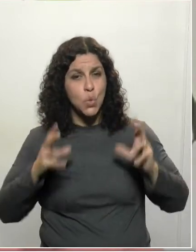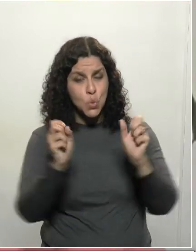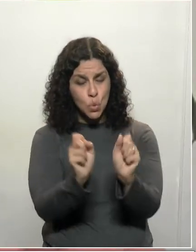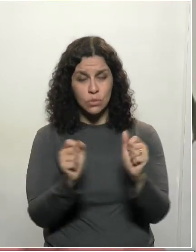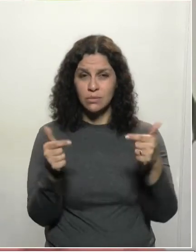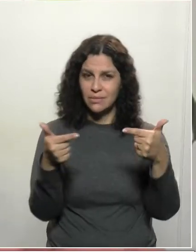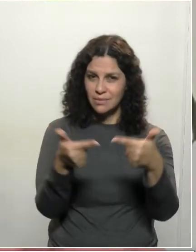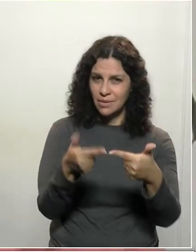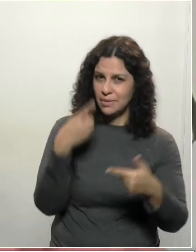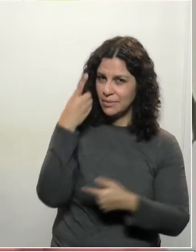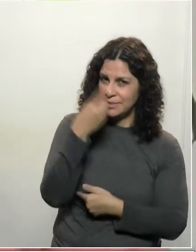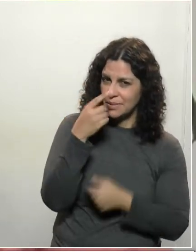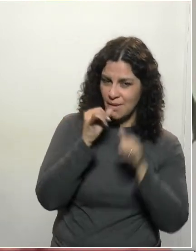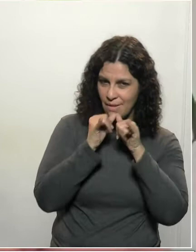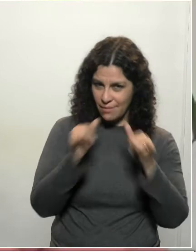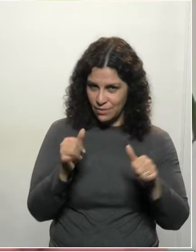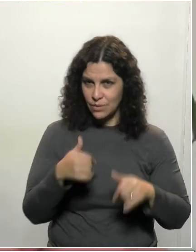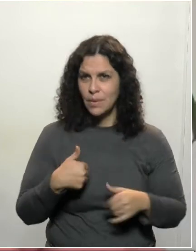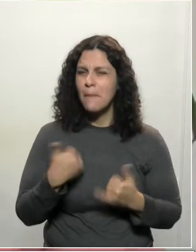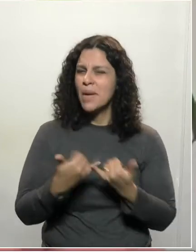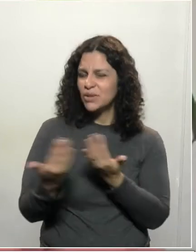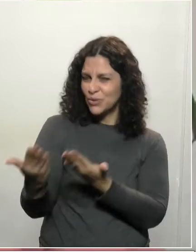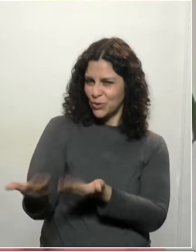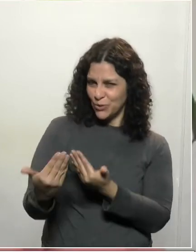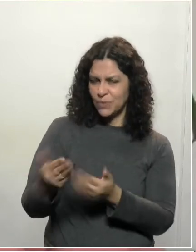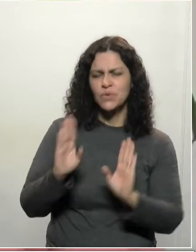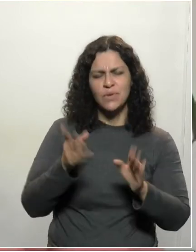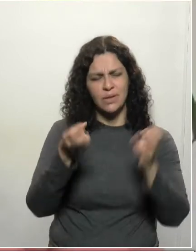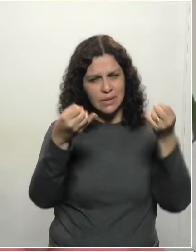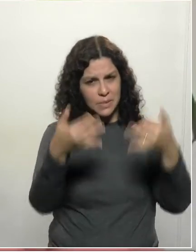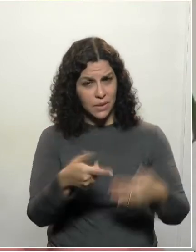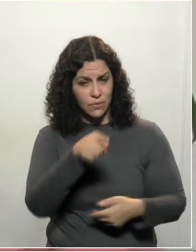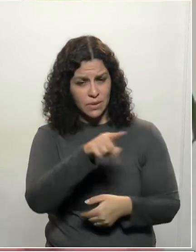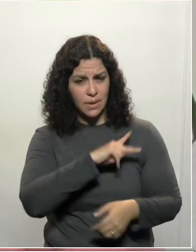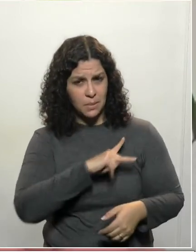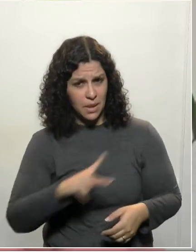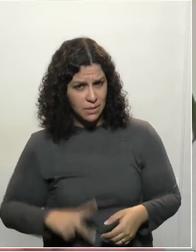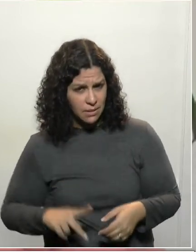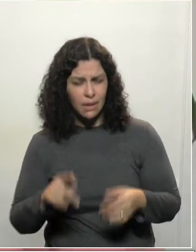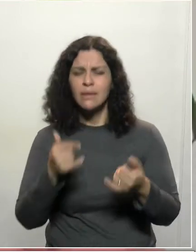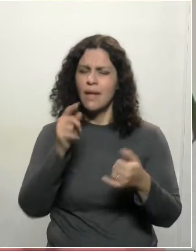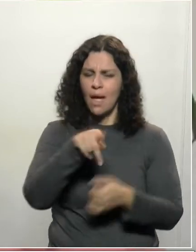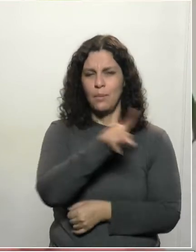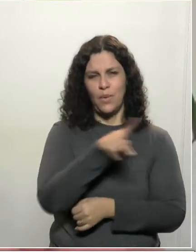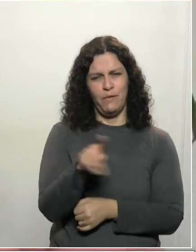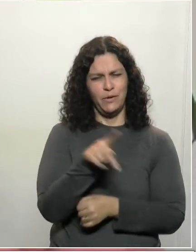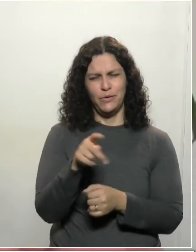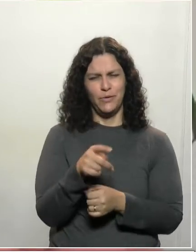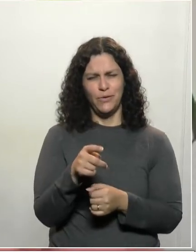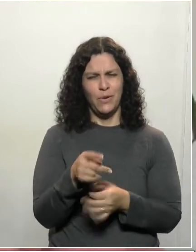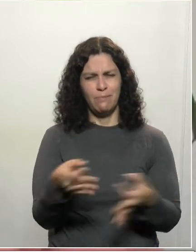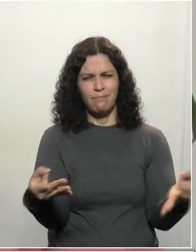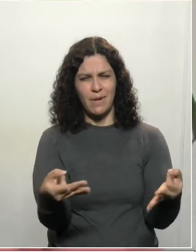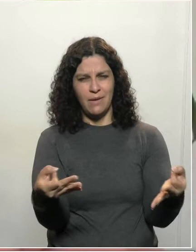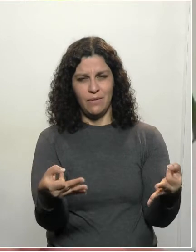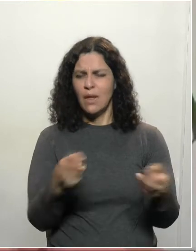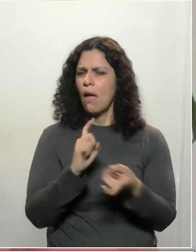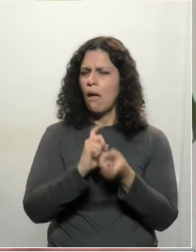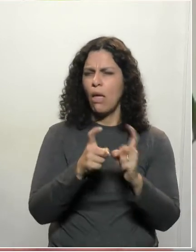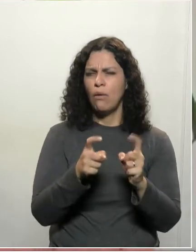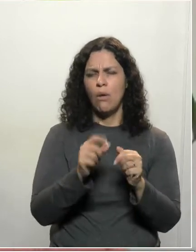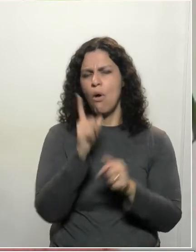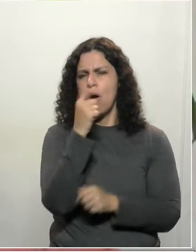Assembleia Legislativa. Como já disse em outras ocasiões, Vossa Excelência é um grande professor. Não preciso ficar em reuniões com